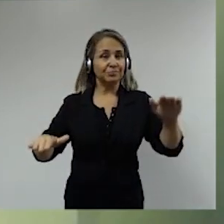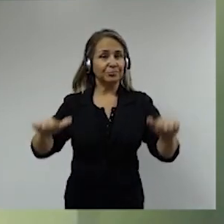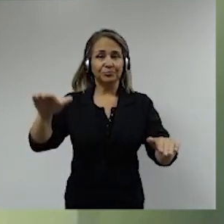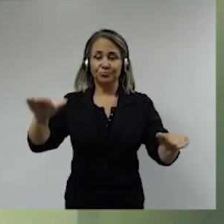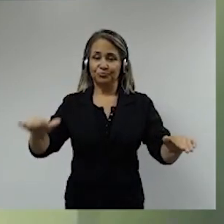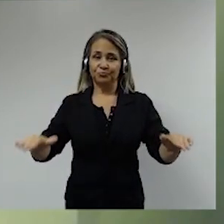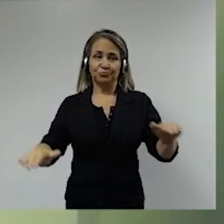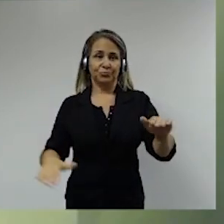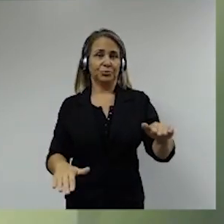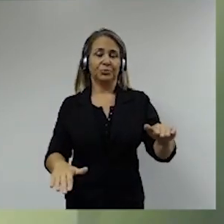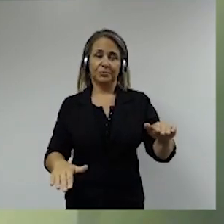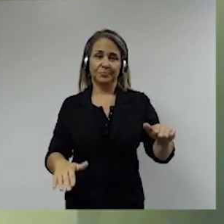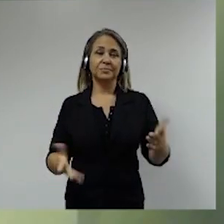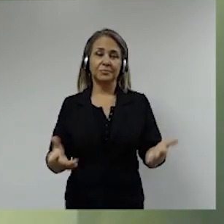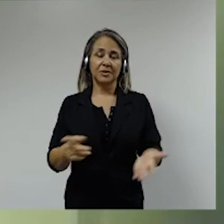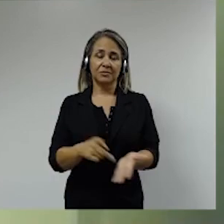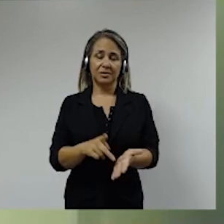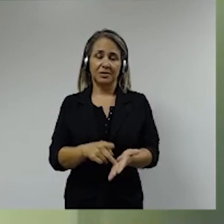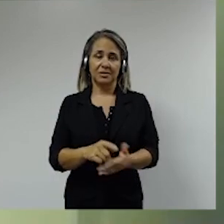está correta.